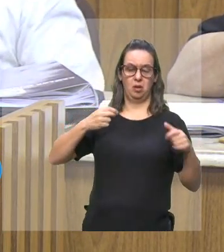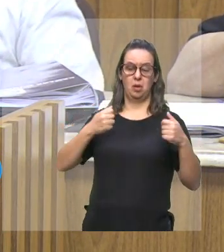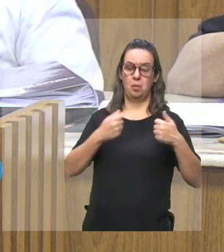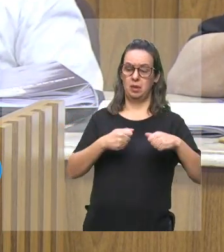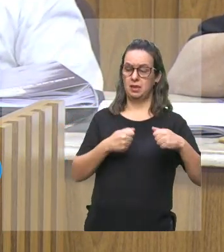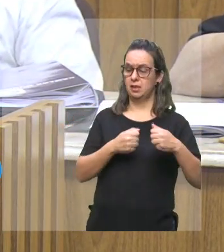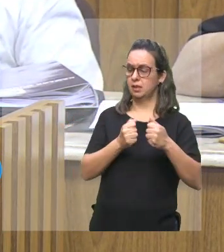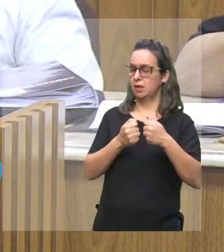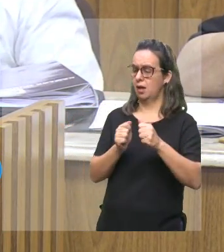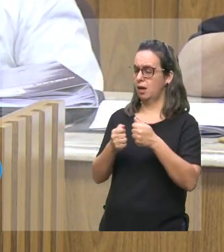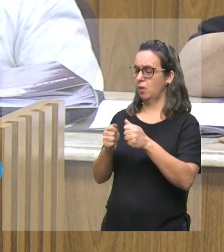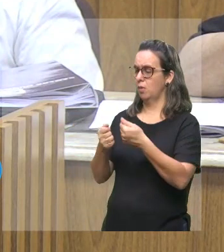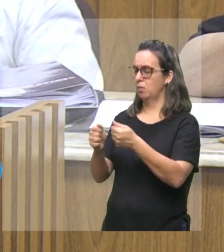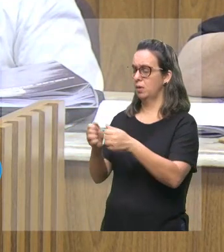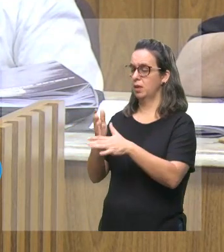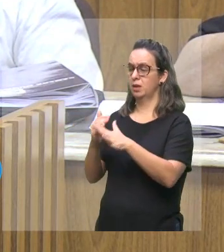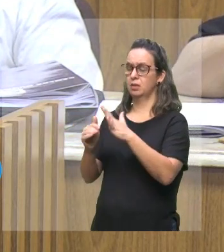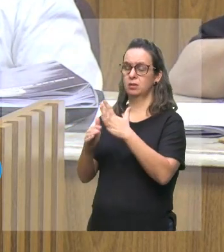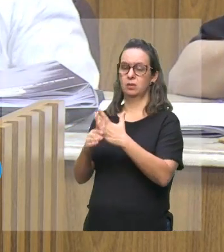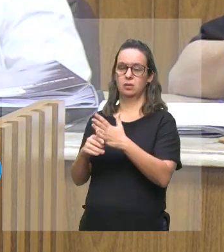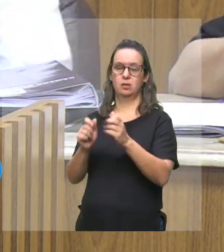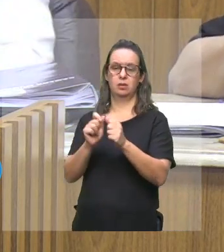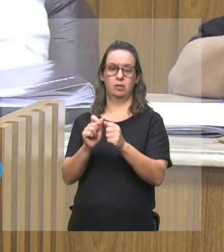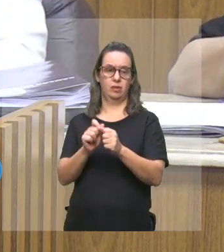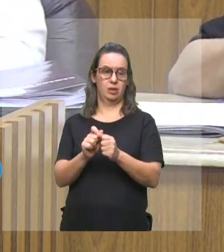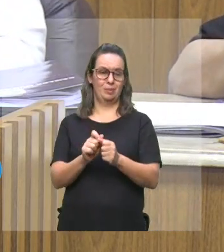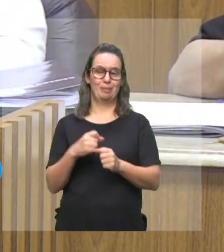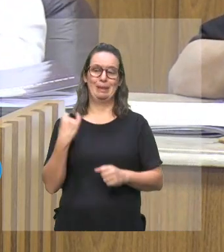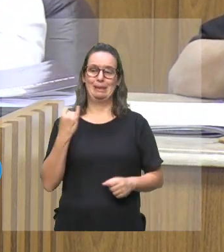na fiscalização e no cumprimento das leis,